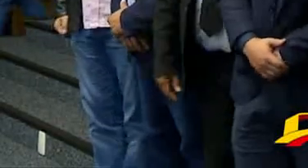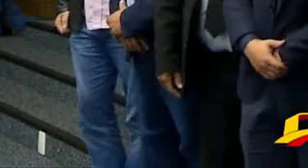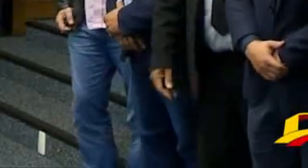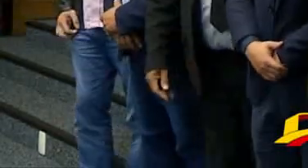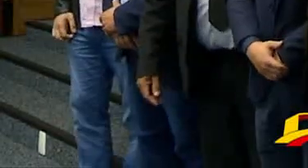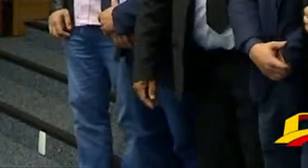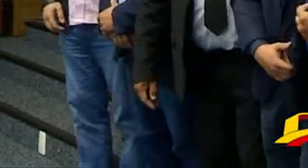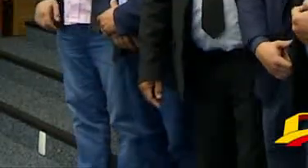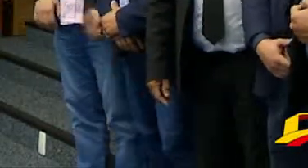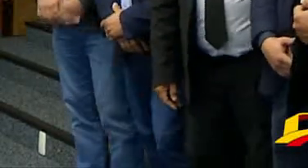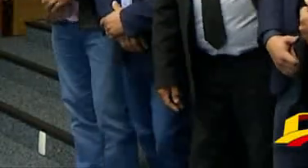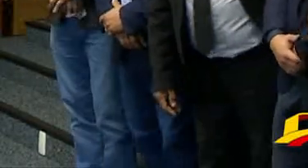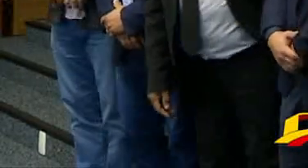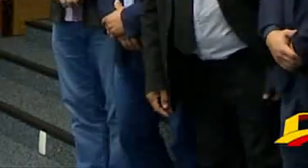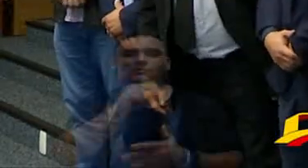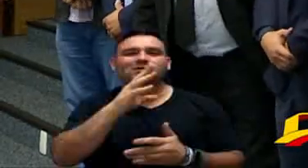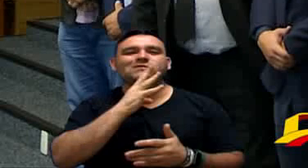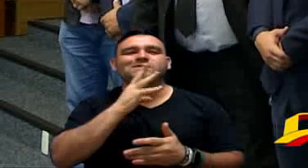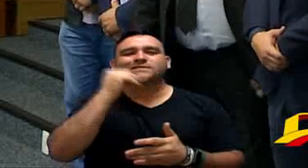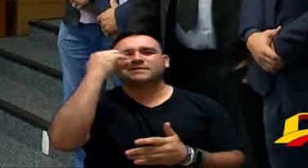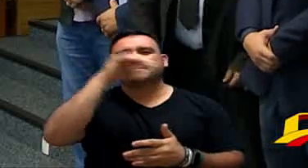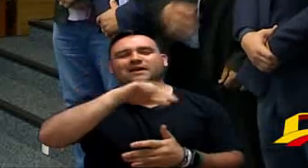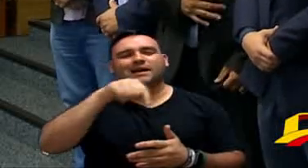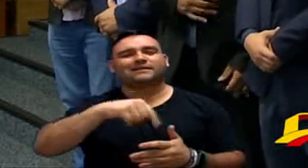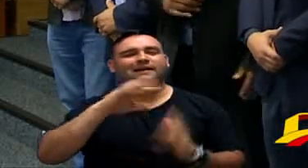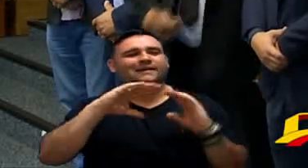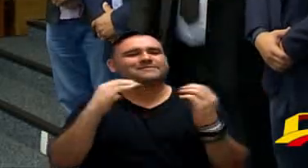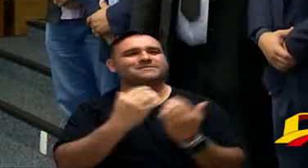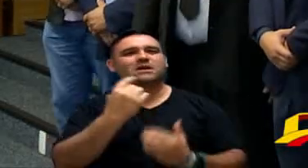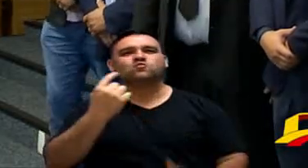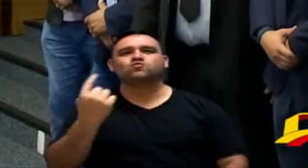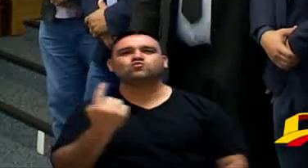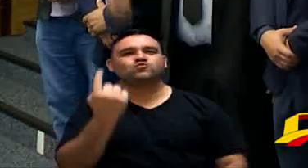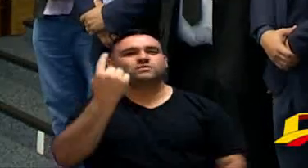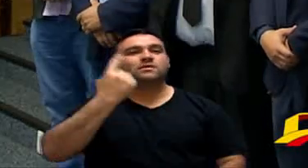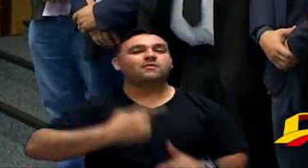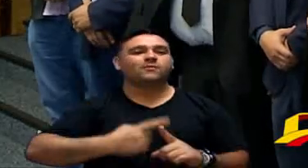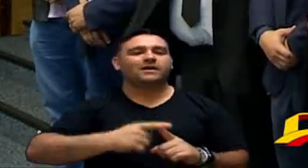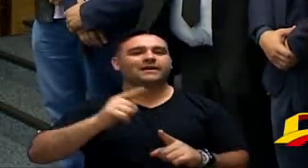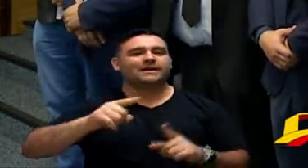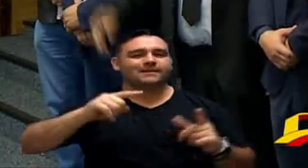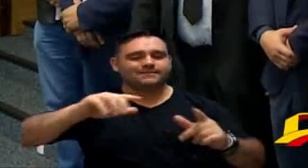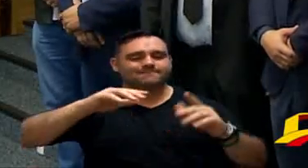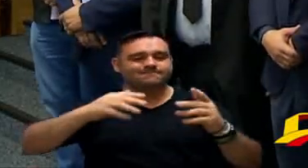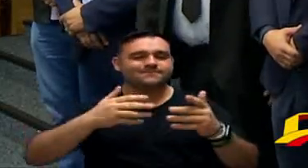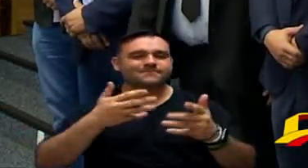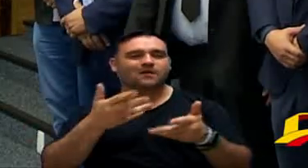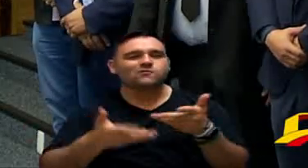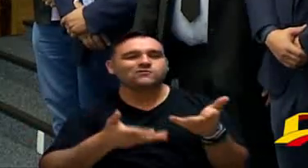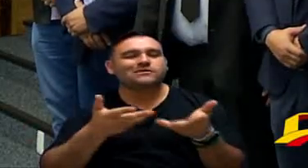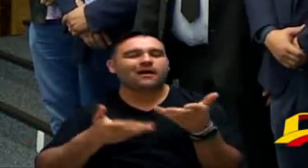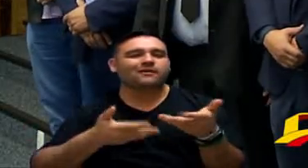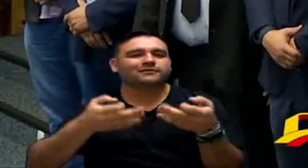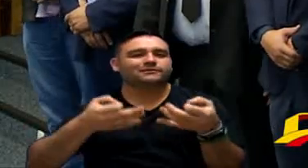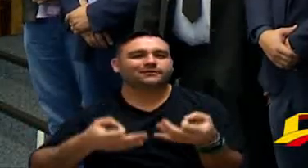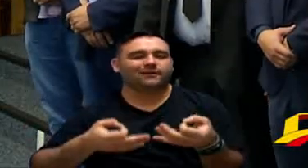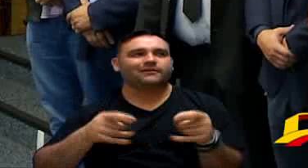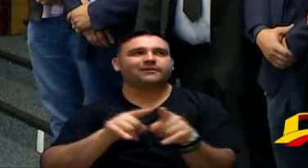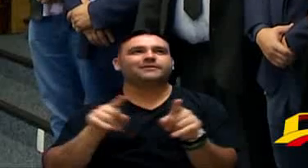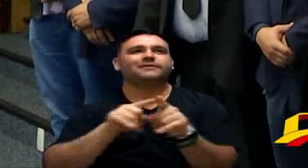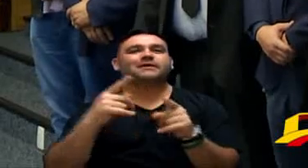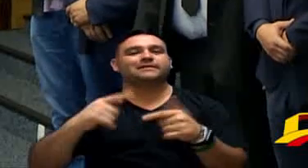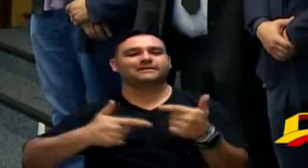o Hélio todo mundo sabe que é unanimidade aqui na casa pela sua delicadeza pela maneira que ele vem